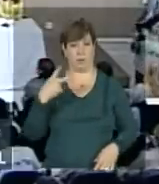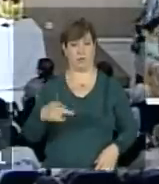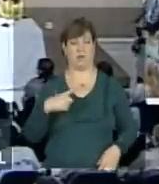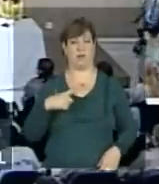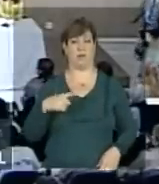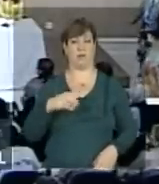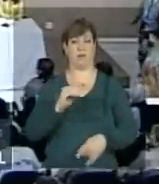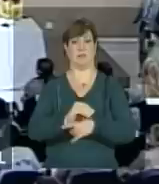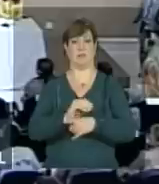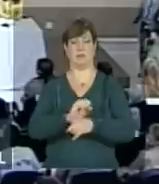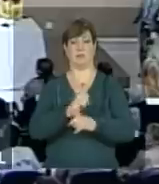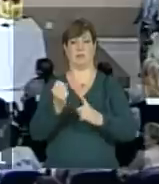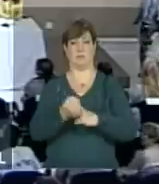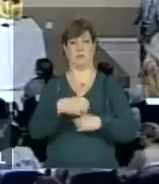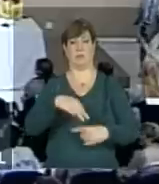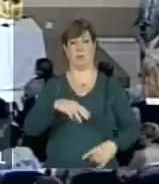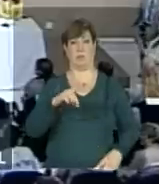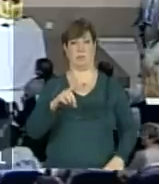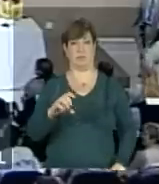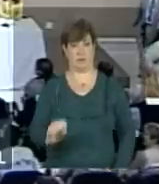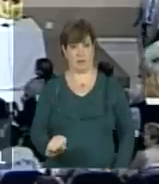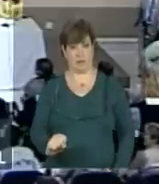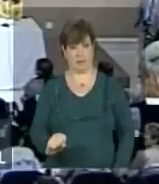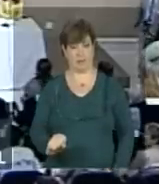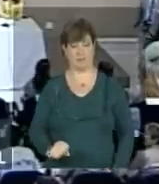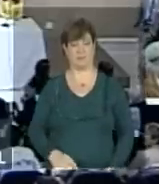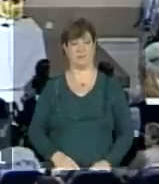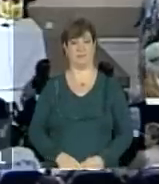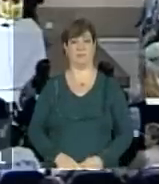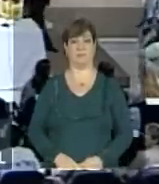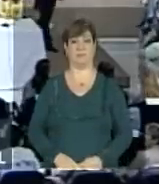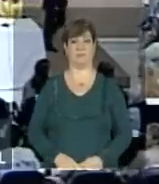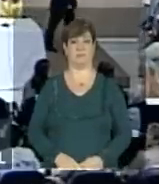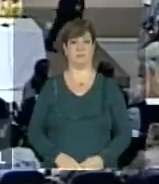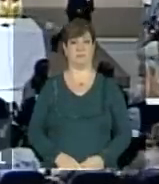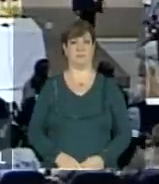Brasil, do Ministério do Desenvolvimento Social e Combate à Fome.